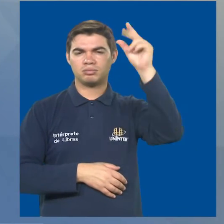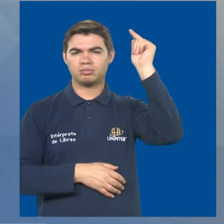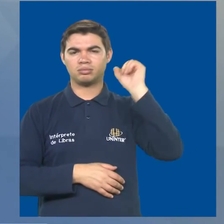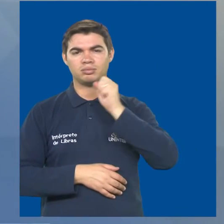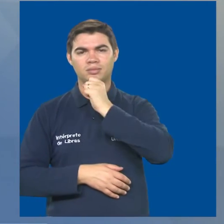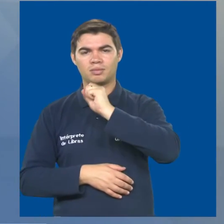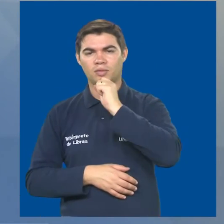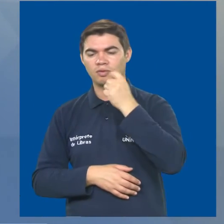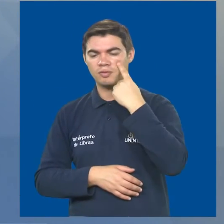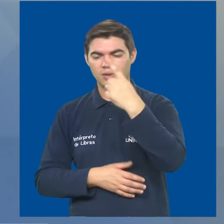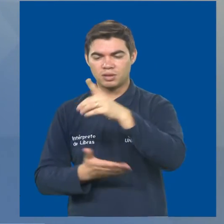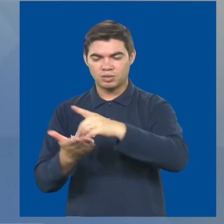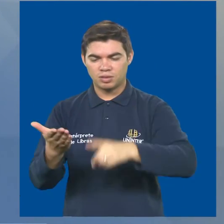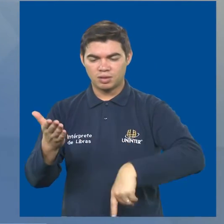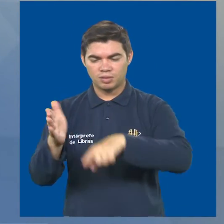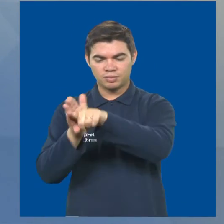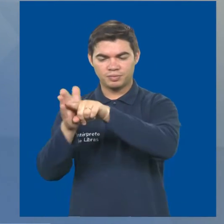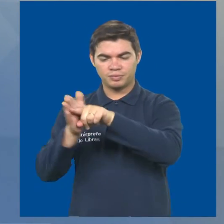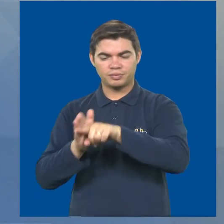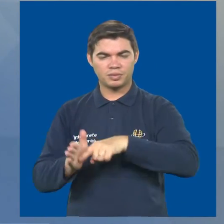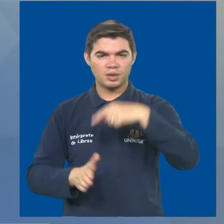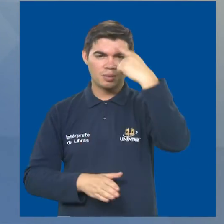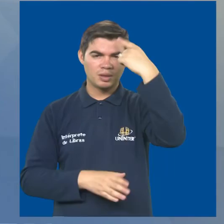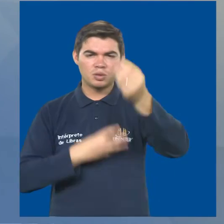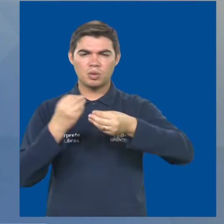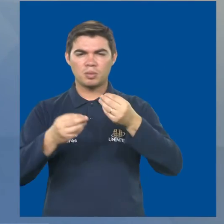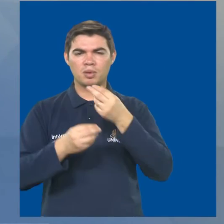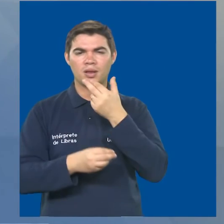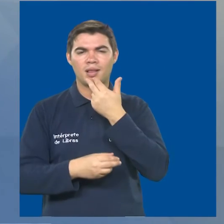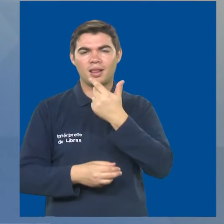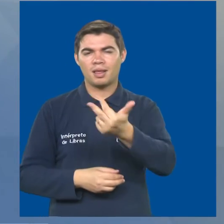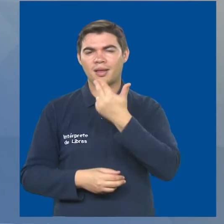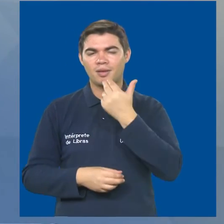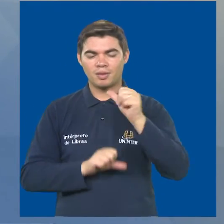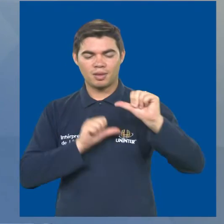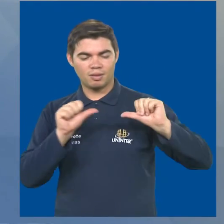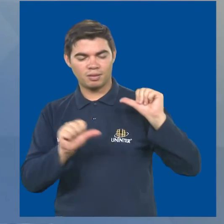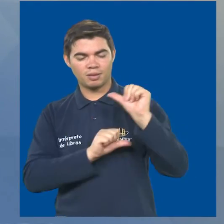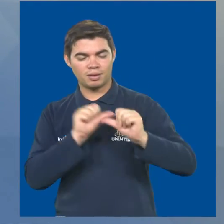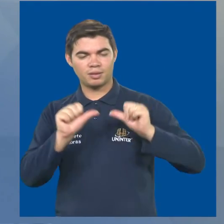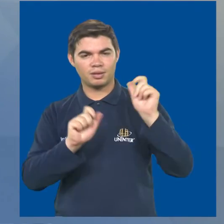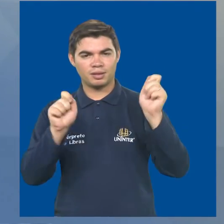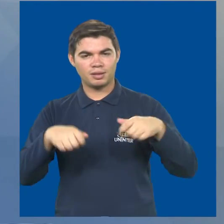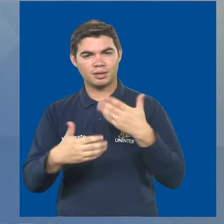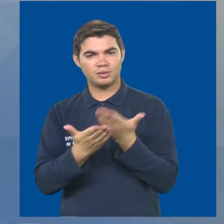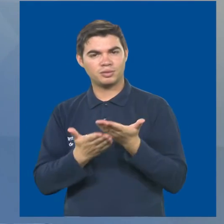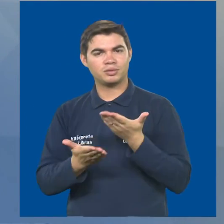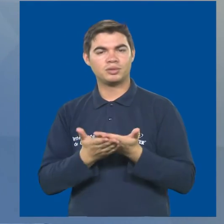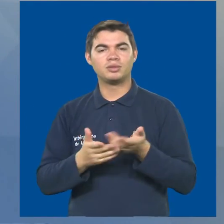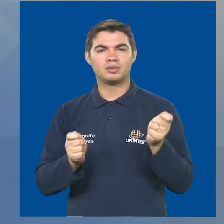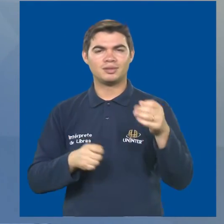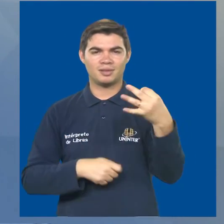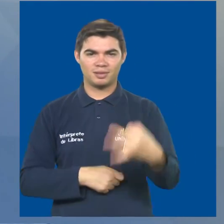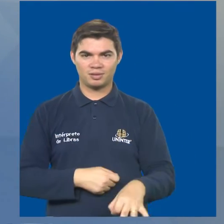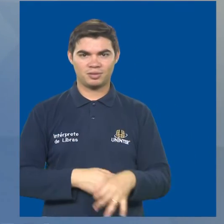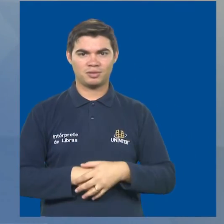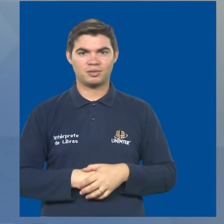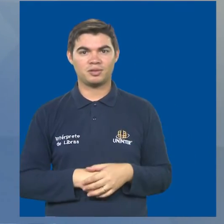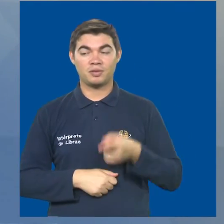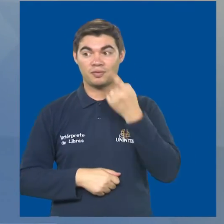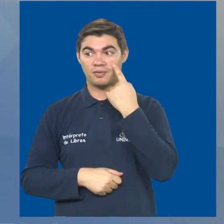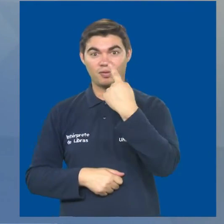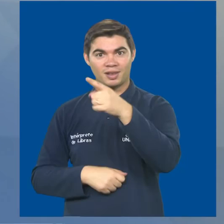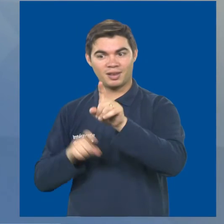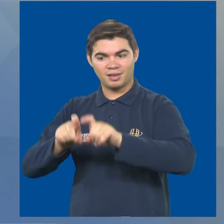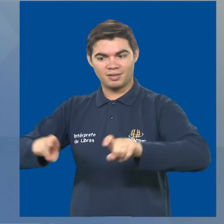silva e pense um pouco como a nossa língua vai se alterando ao longo do tempo tá certo então vai lá